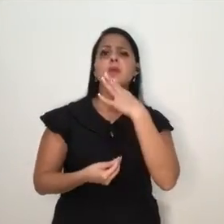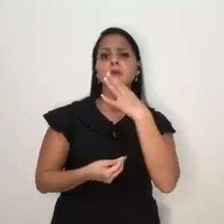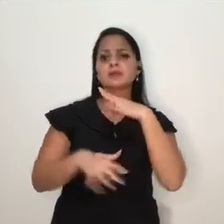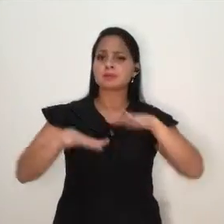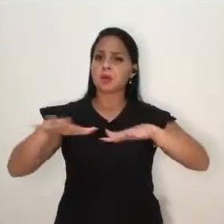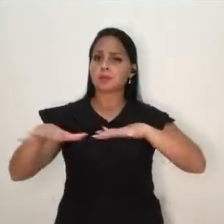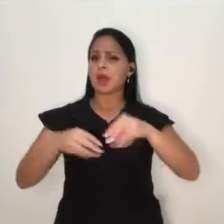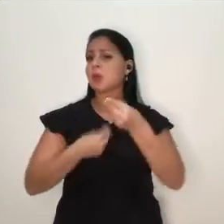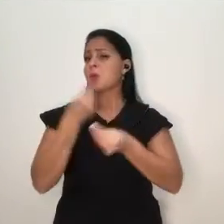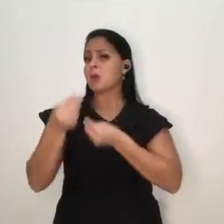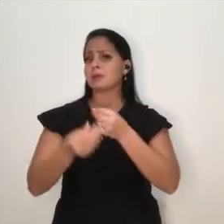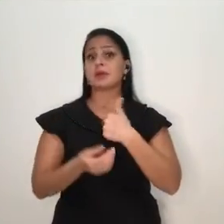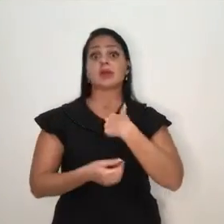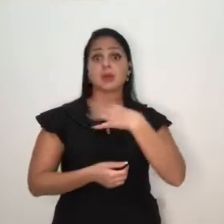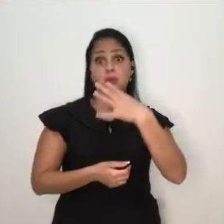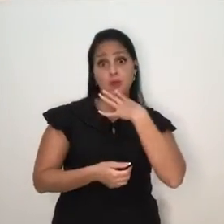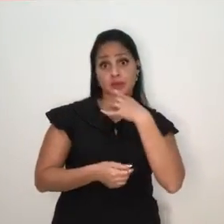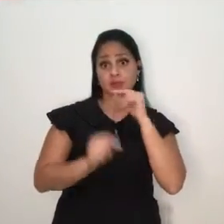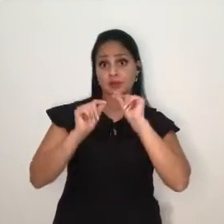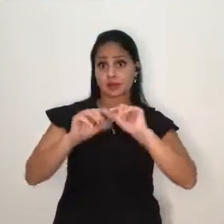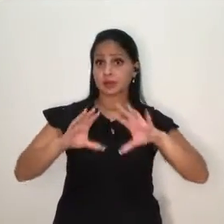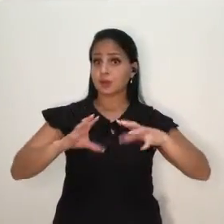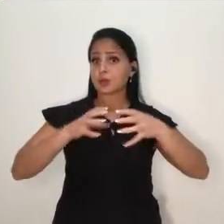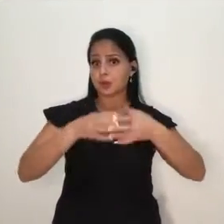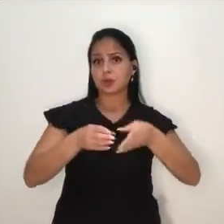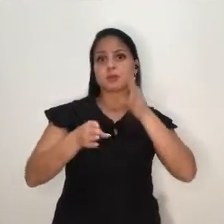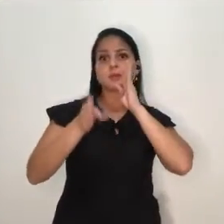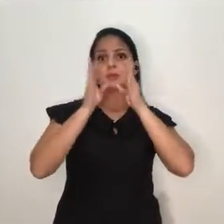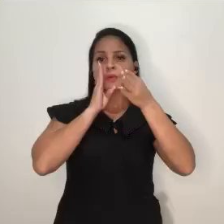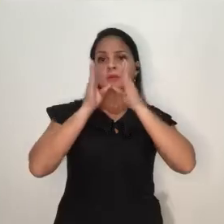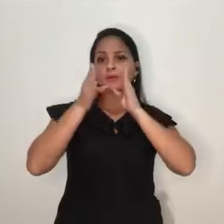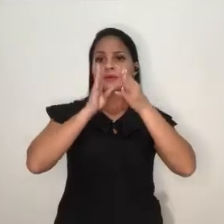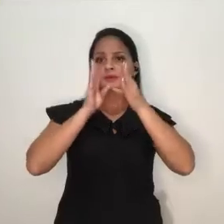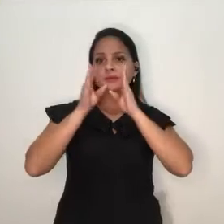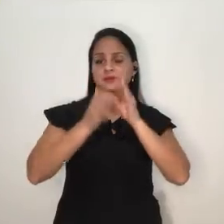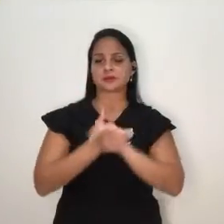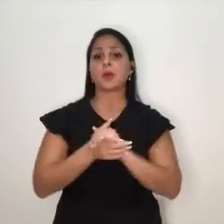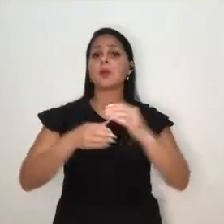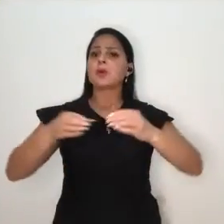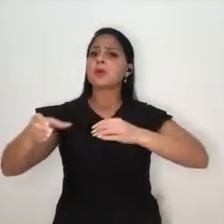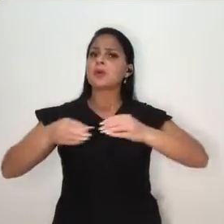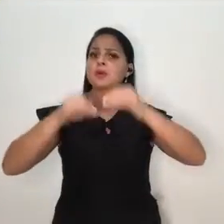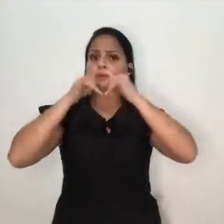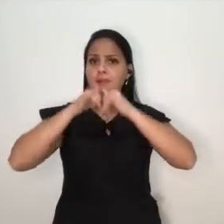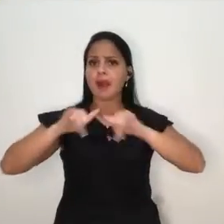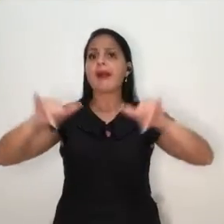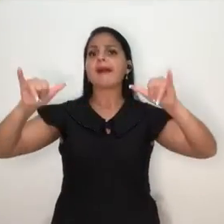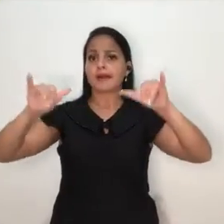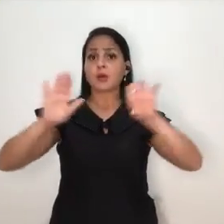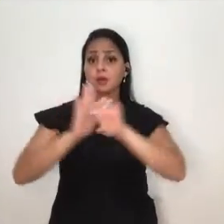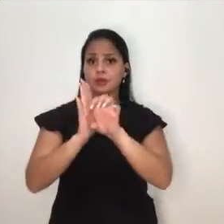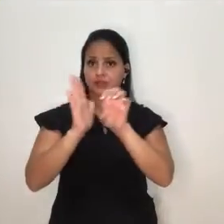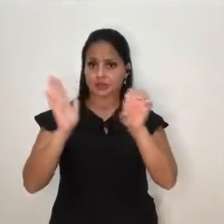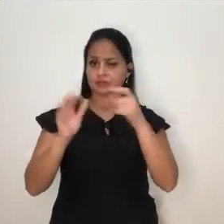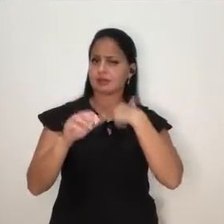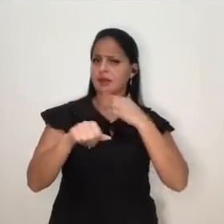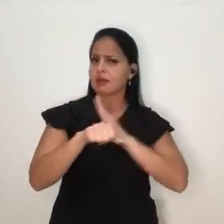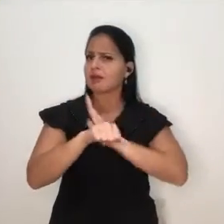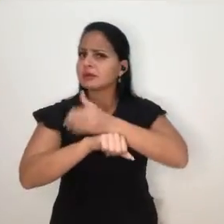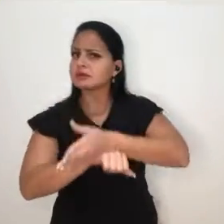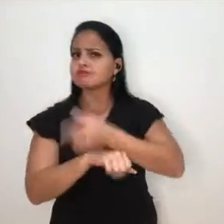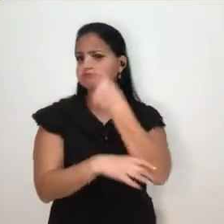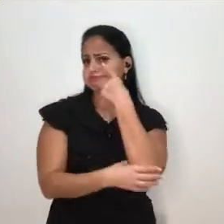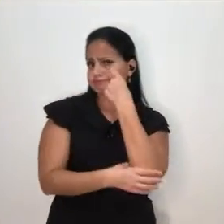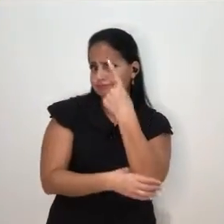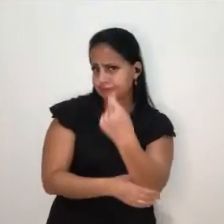programa de mobilidade? Eu tive o conhecimento através do grupo de Facebook da universidade, em que o coordenador publicou o edital. Eu